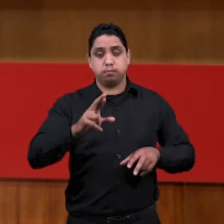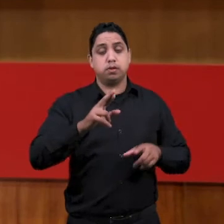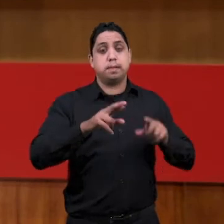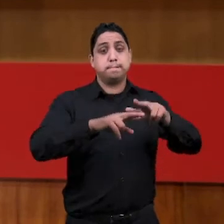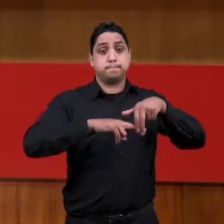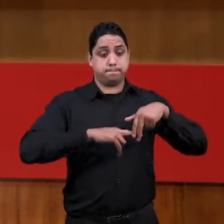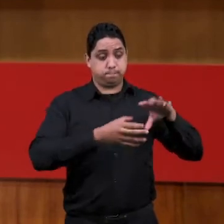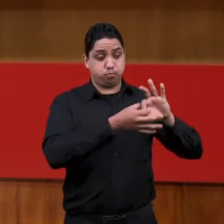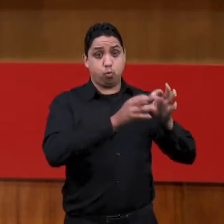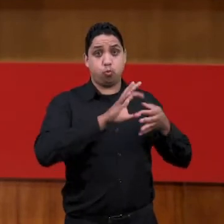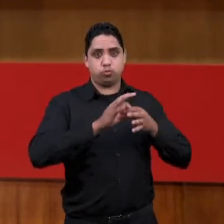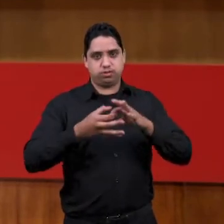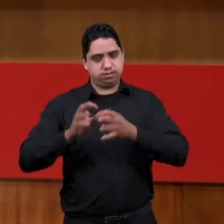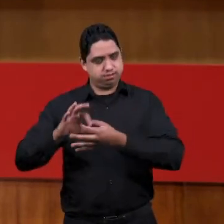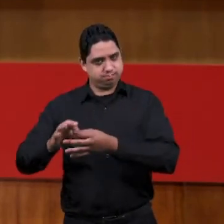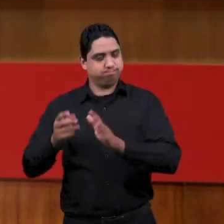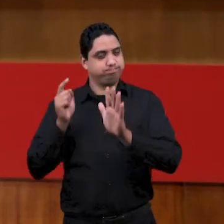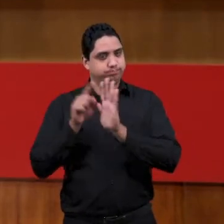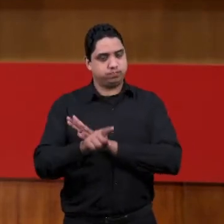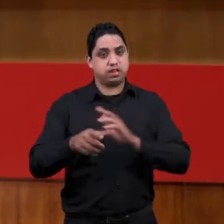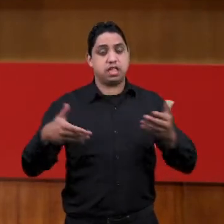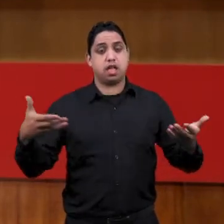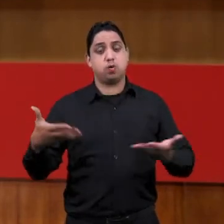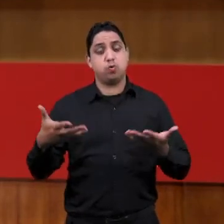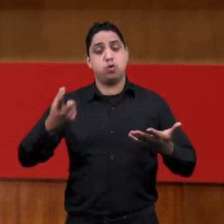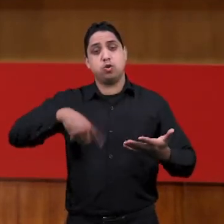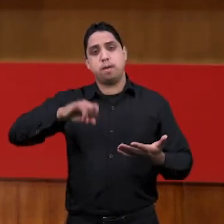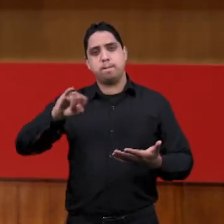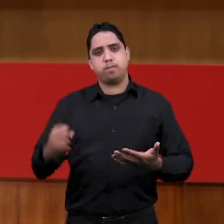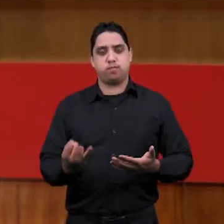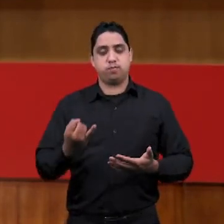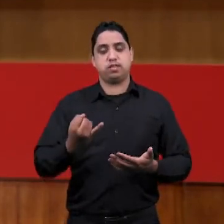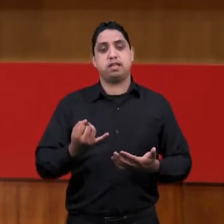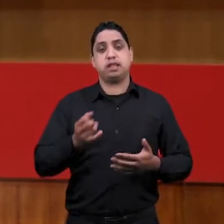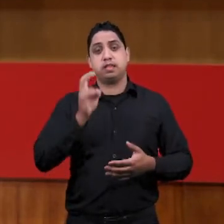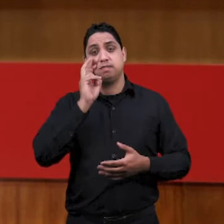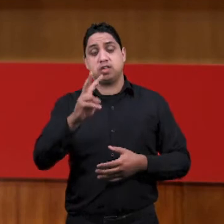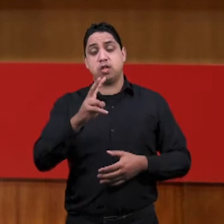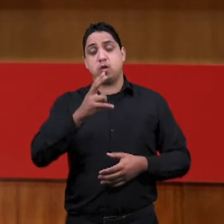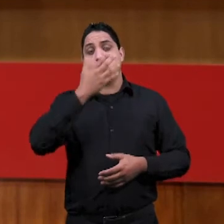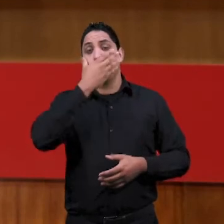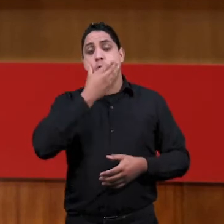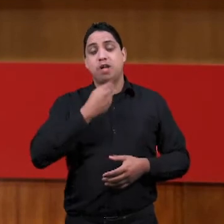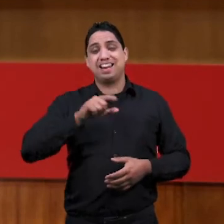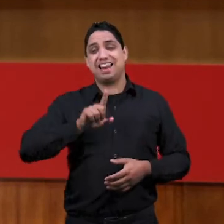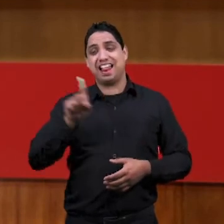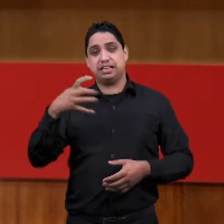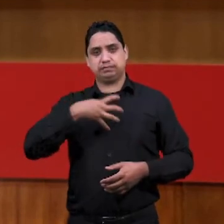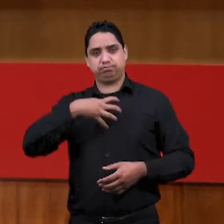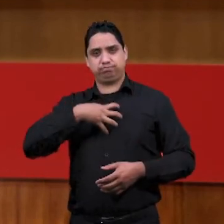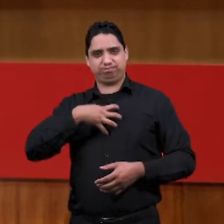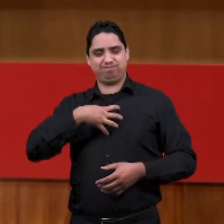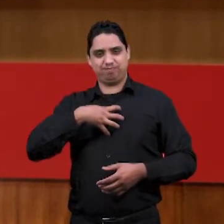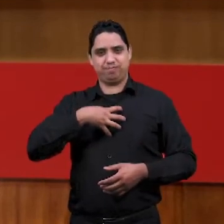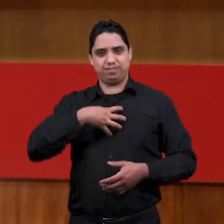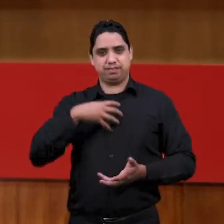respostas dentro do contexto da pergunta. E dessa vez nós vamos agora ouvir o nosso irmão lá de Salvador, da igreja